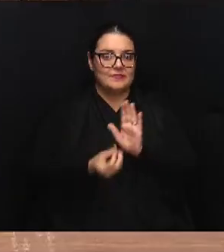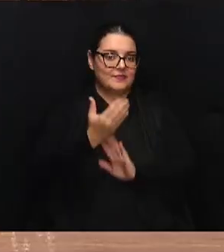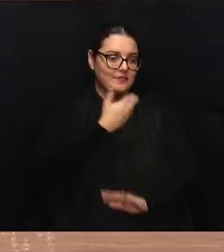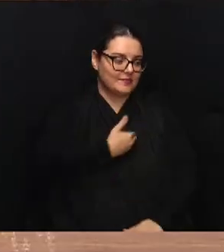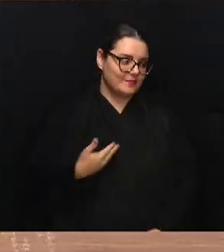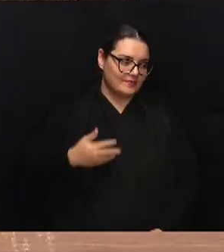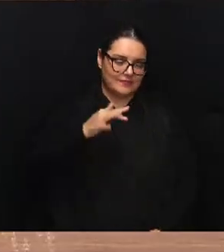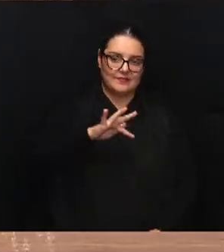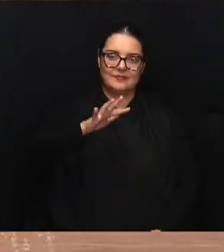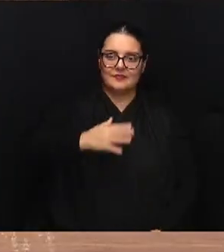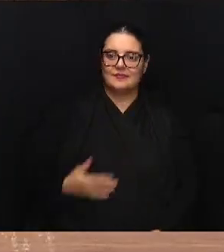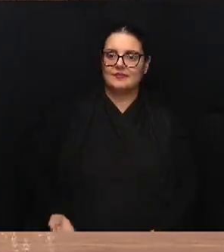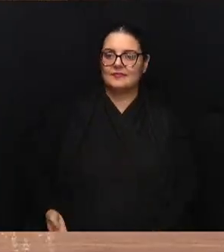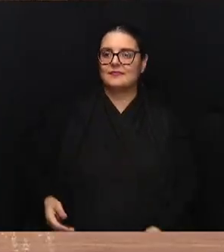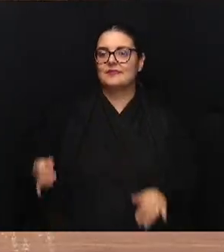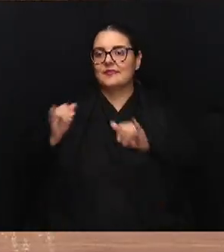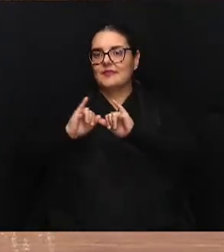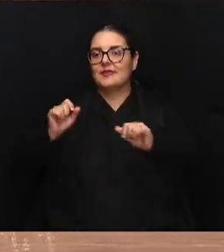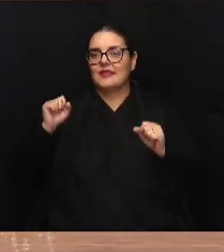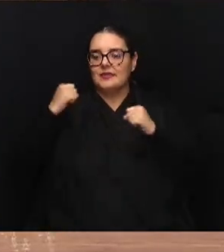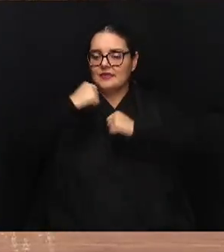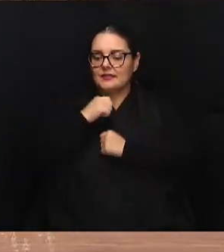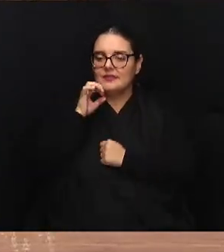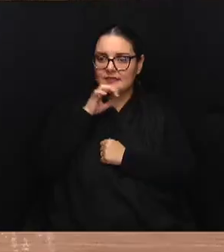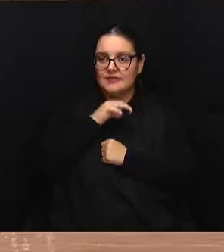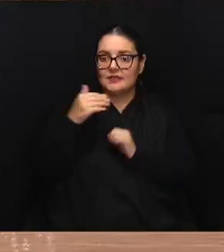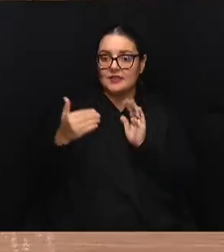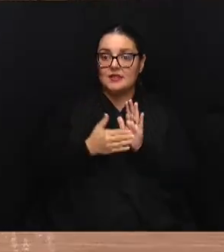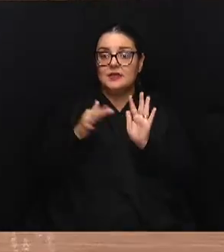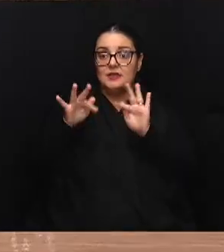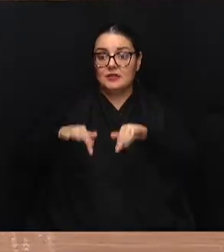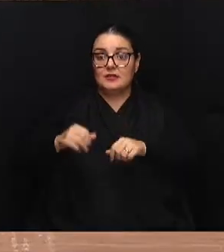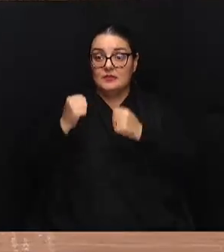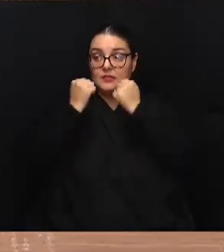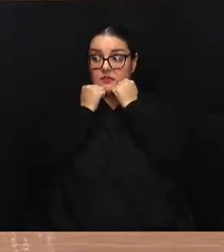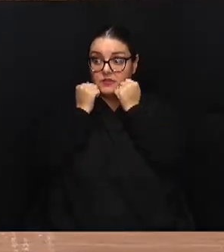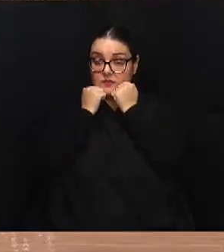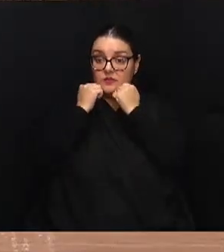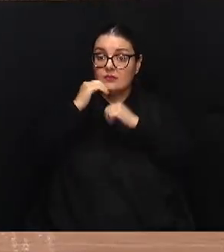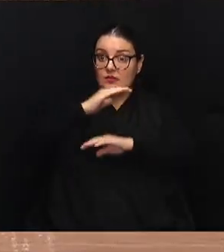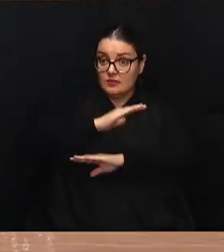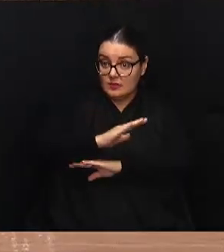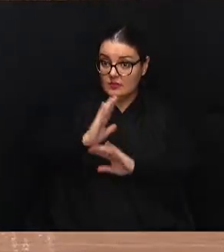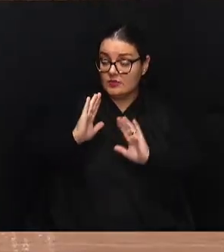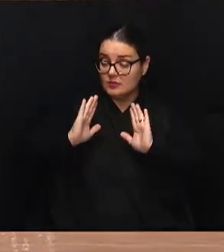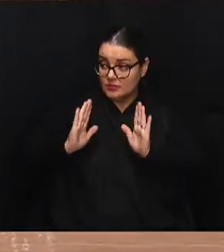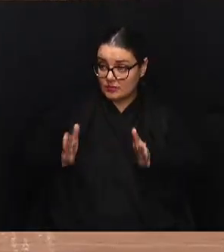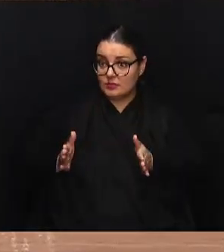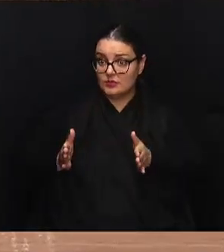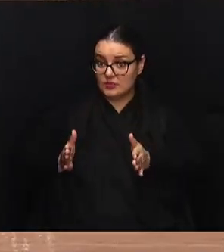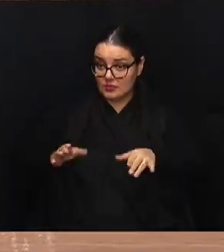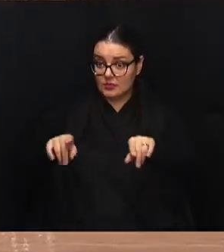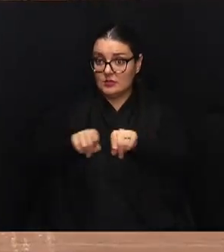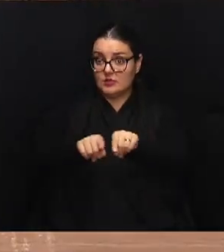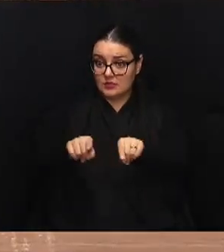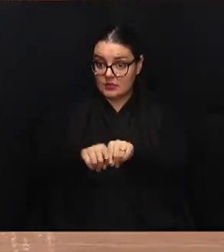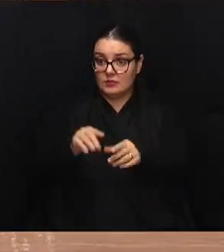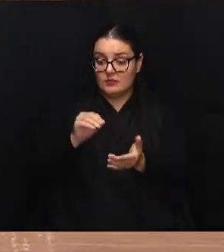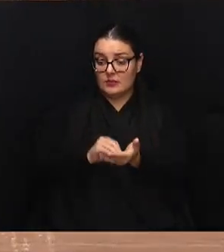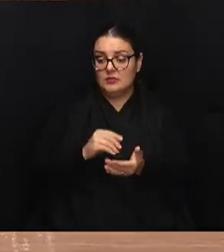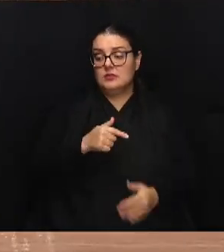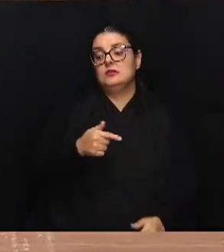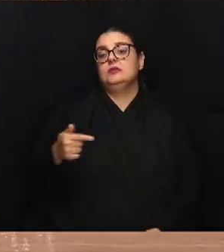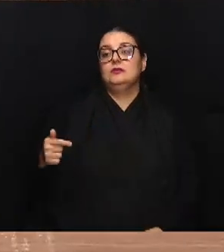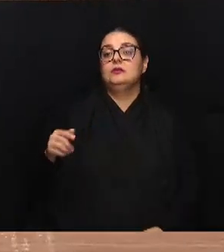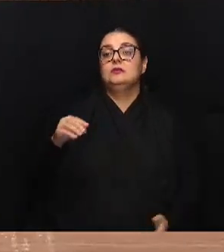federal. Campanha do agasalho vai até o final de julho, mas a Câmara já, inclusive, fez na última